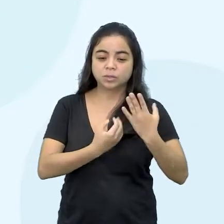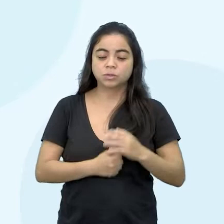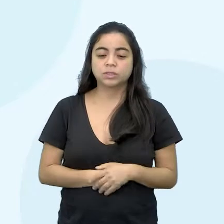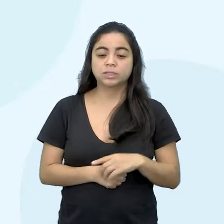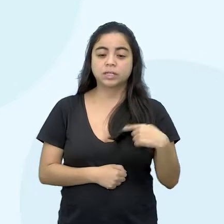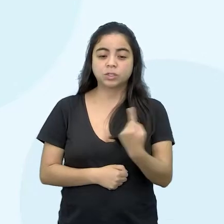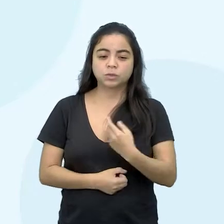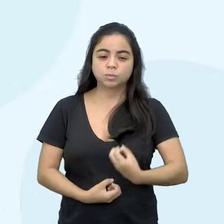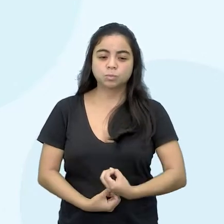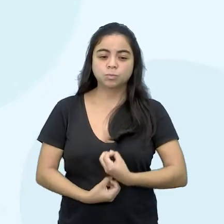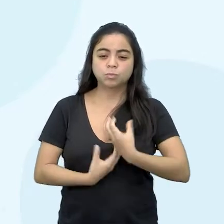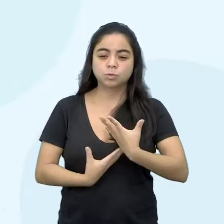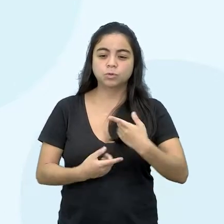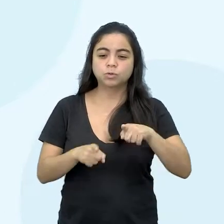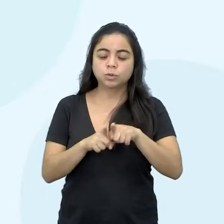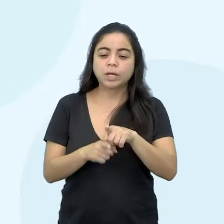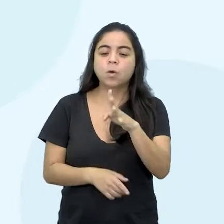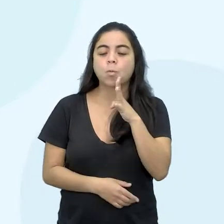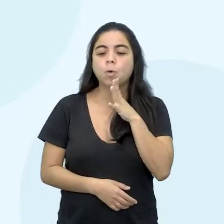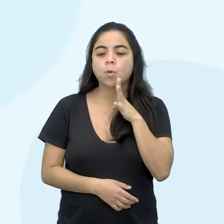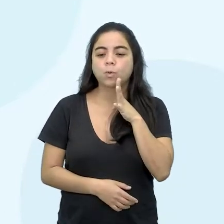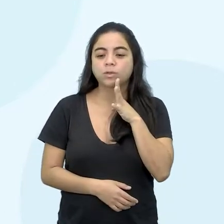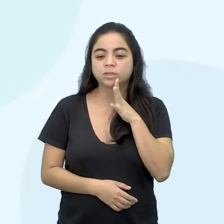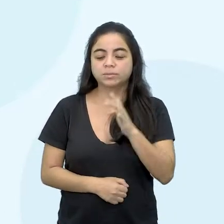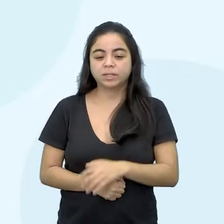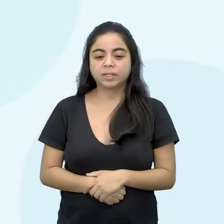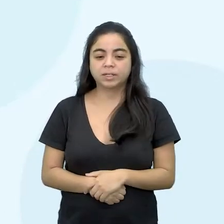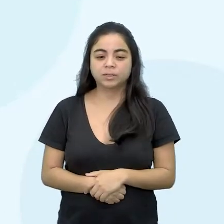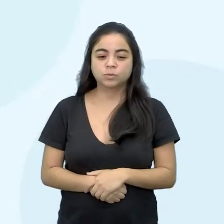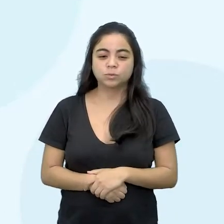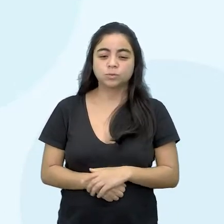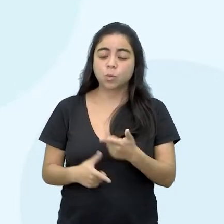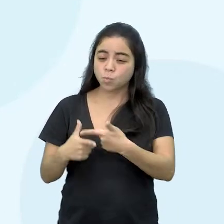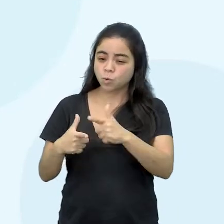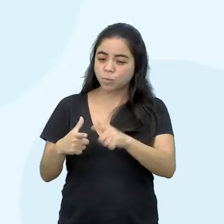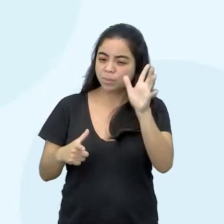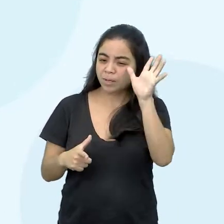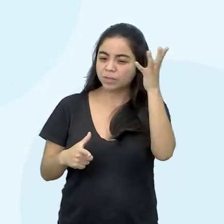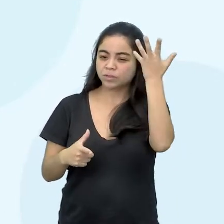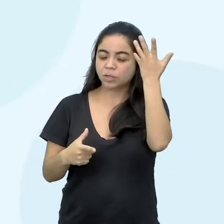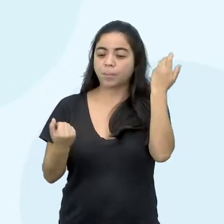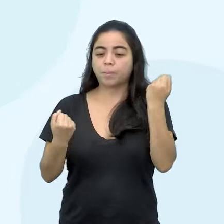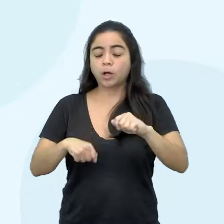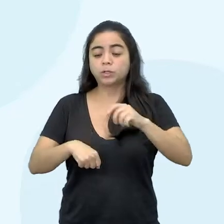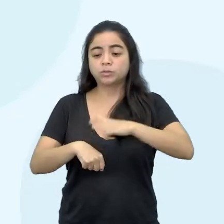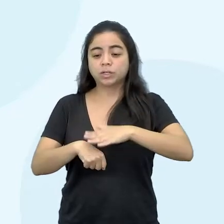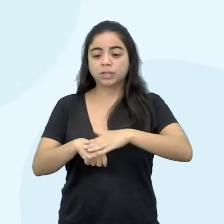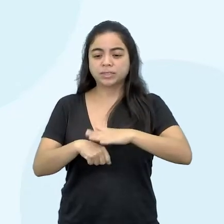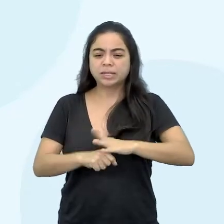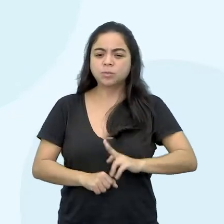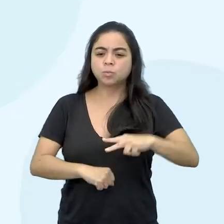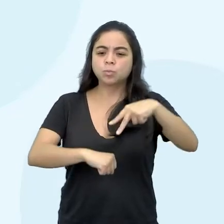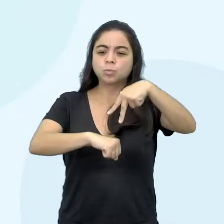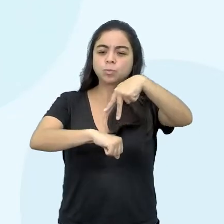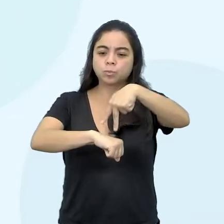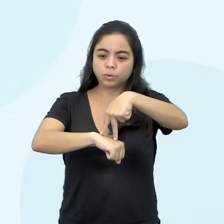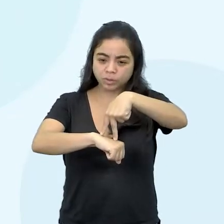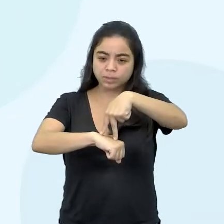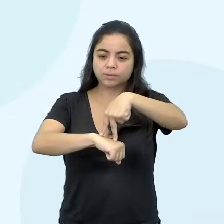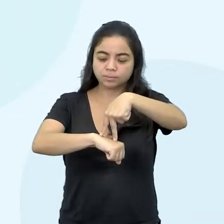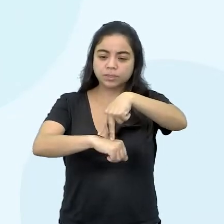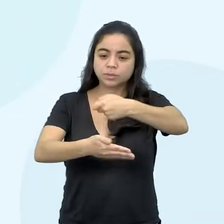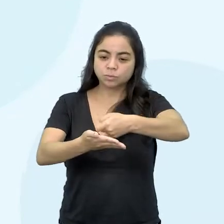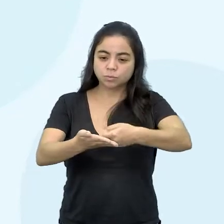produzamos conhecimentos, resolvamos problemas e possamos exercer protagonismo e